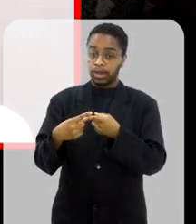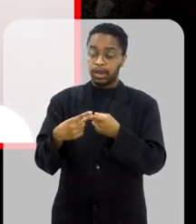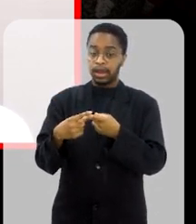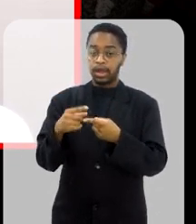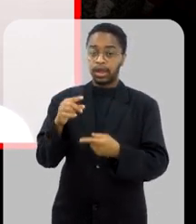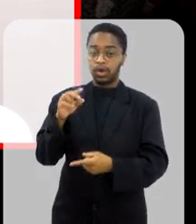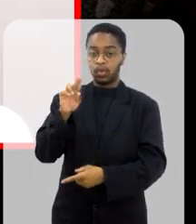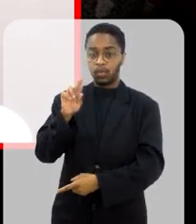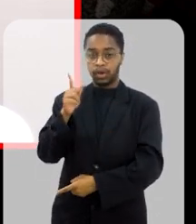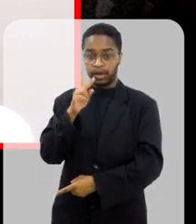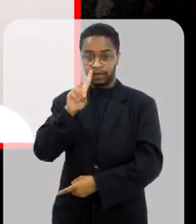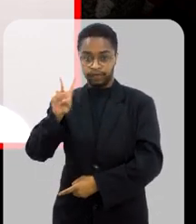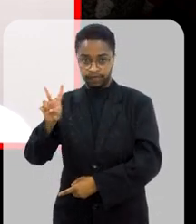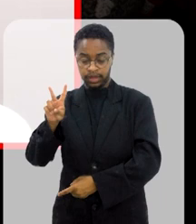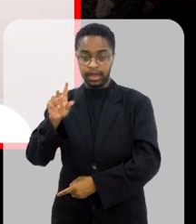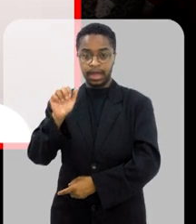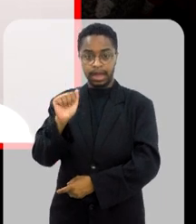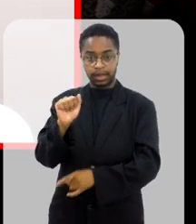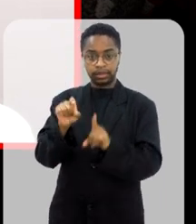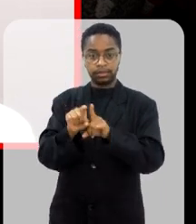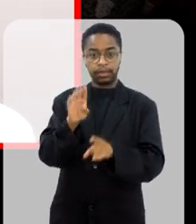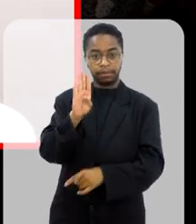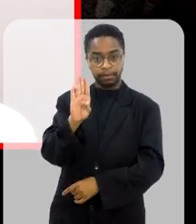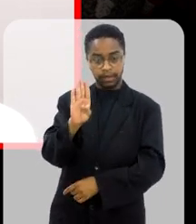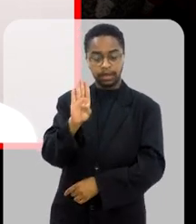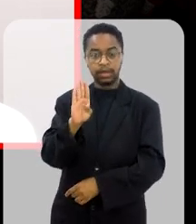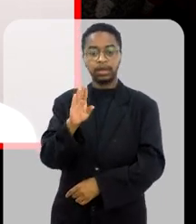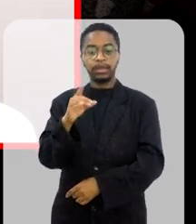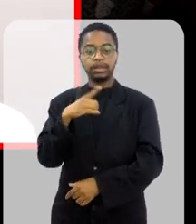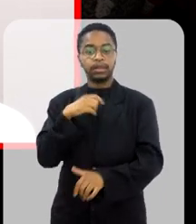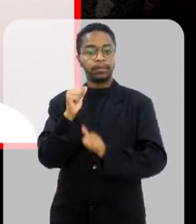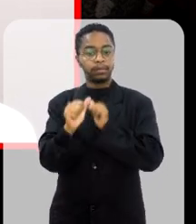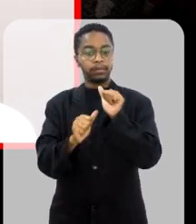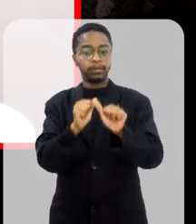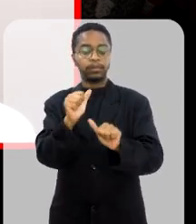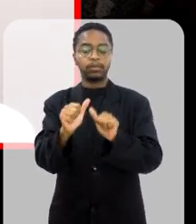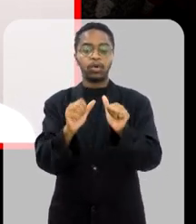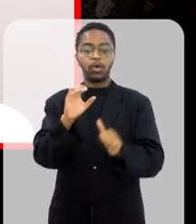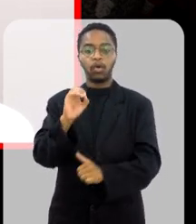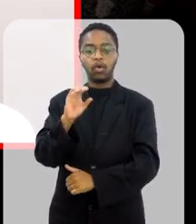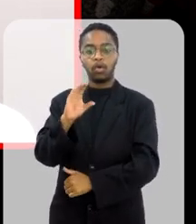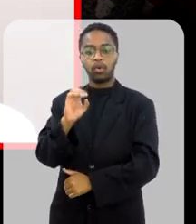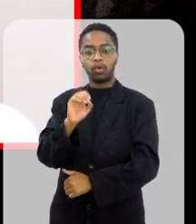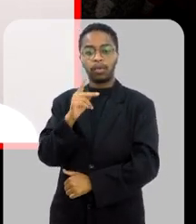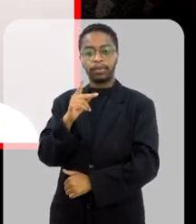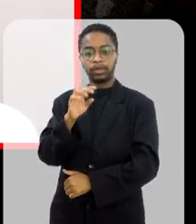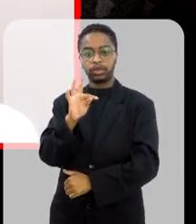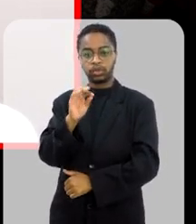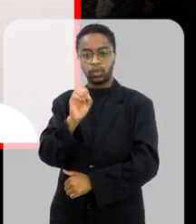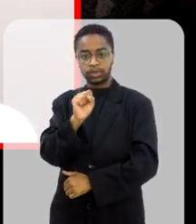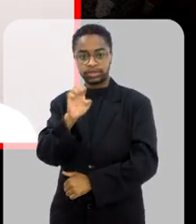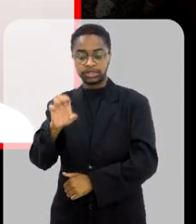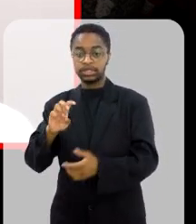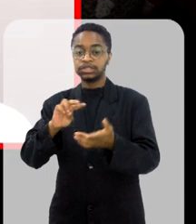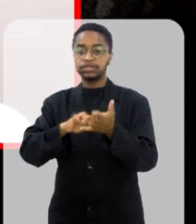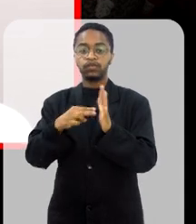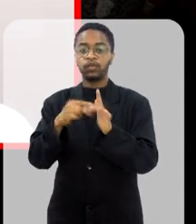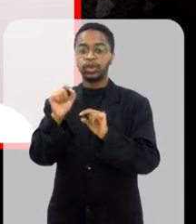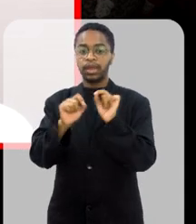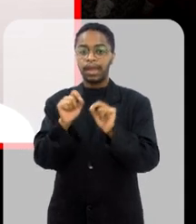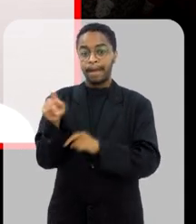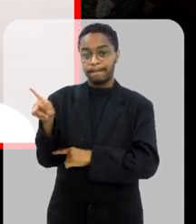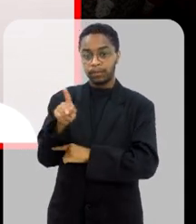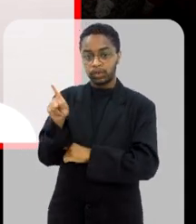radiação ultravioleta, a A e a B, elas produzem uma alteração de apoptose, é uma degeneração